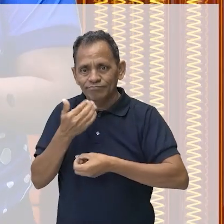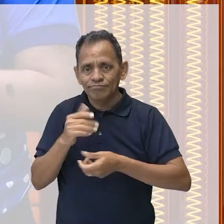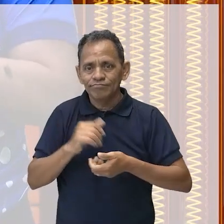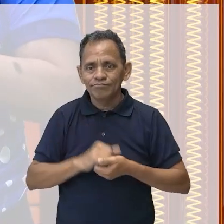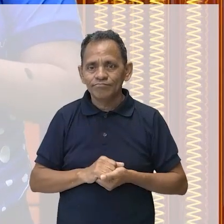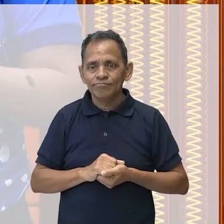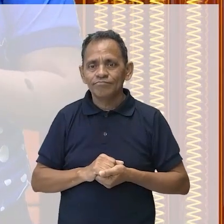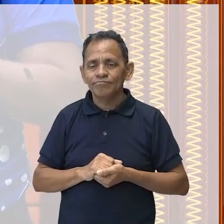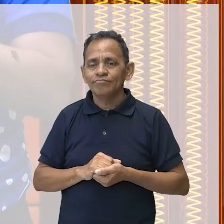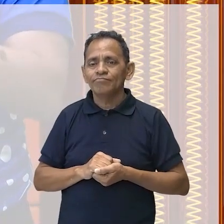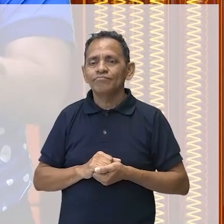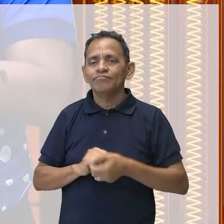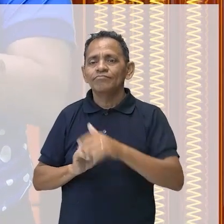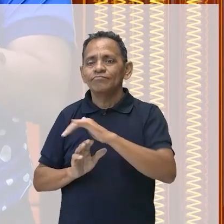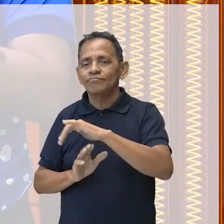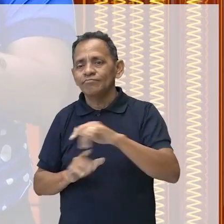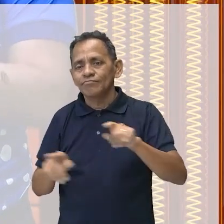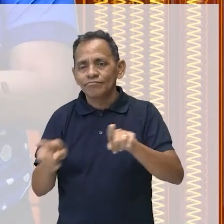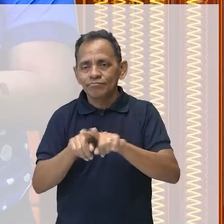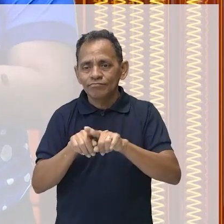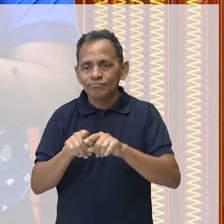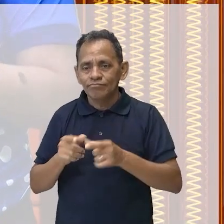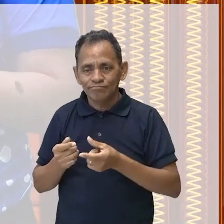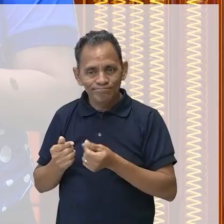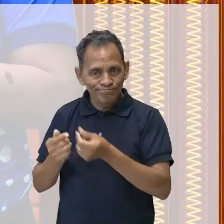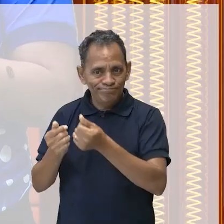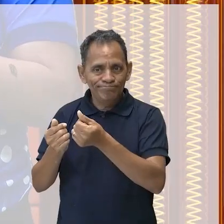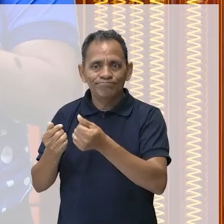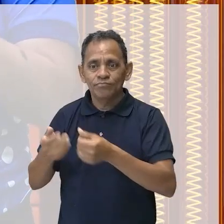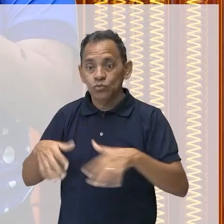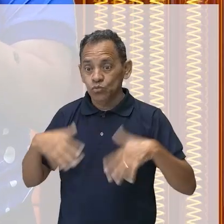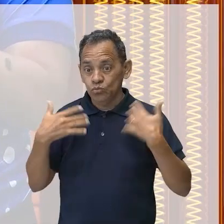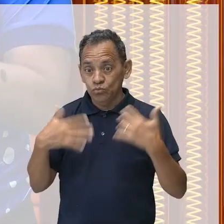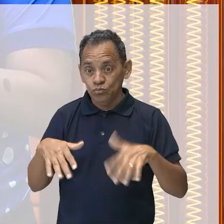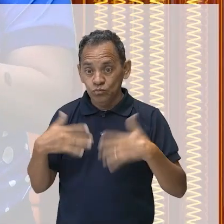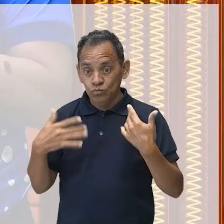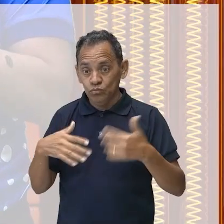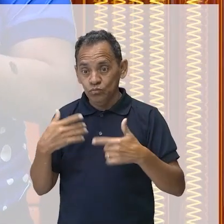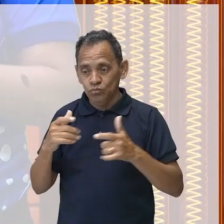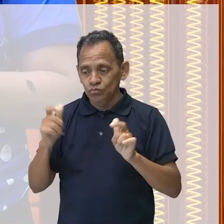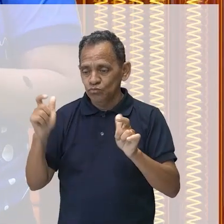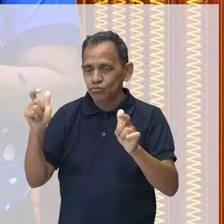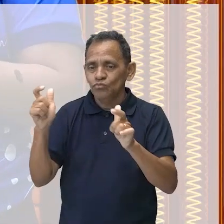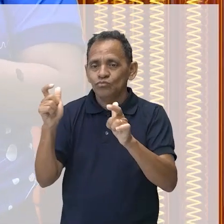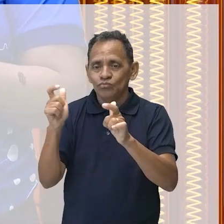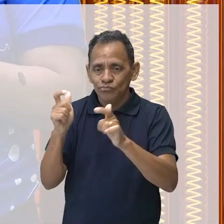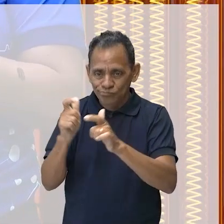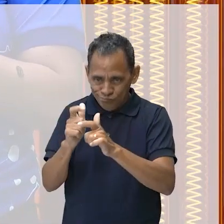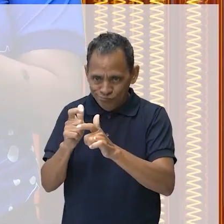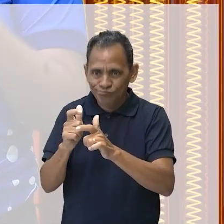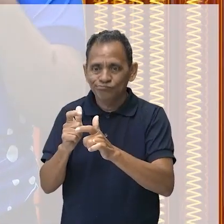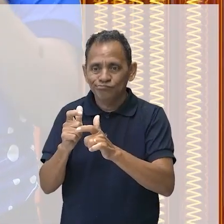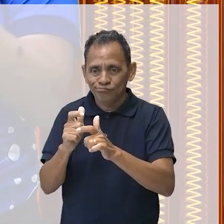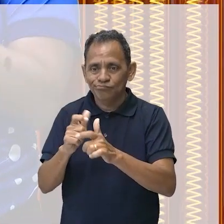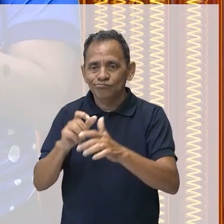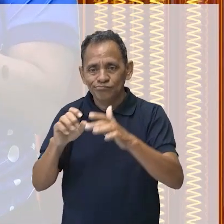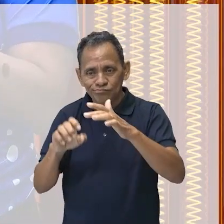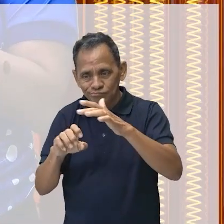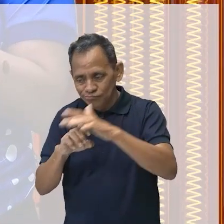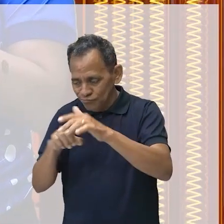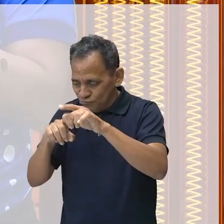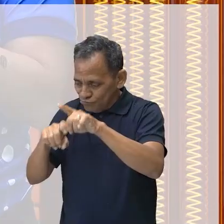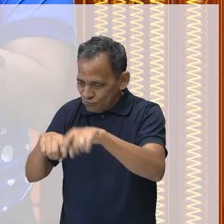da segurança alimentar, custos elevados, gente, para pequenos agricultores, né? Onde